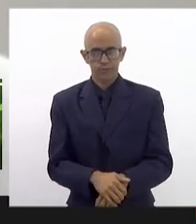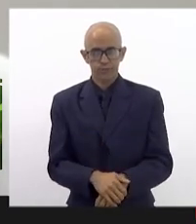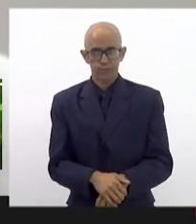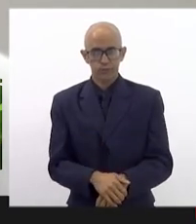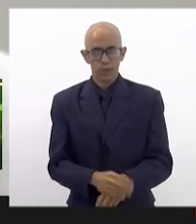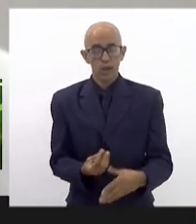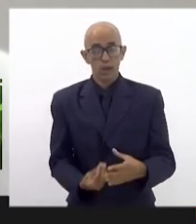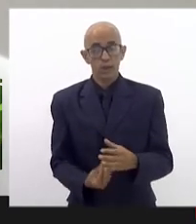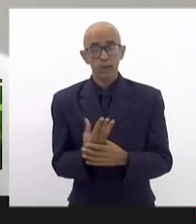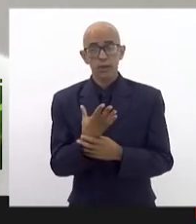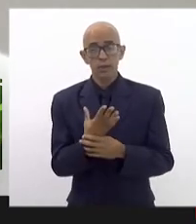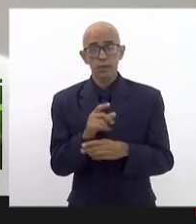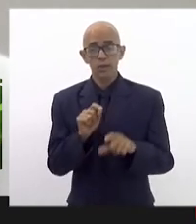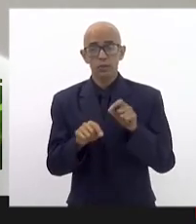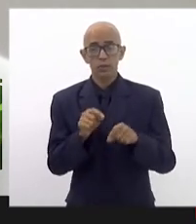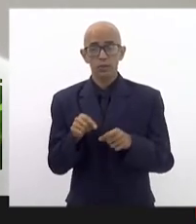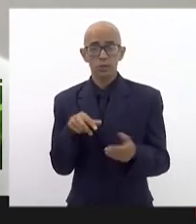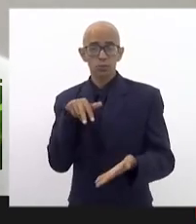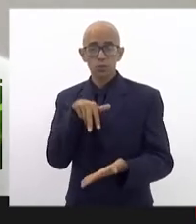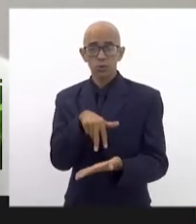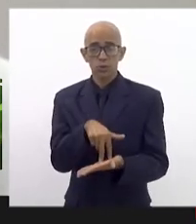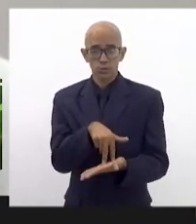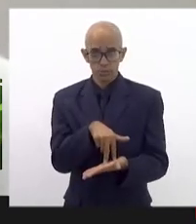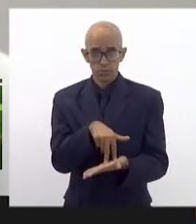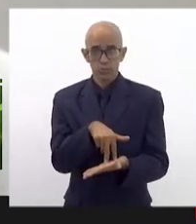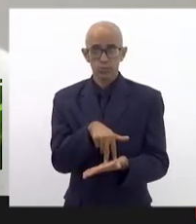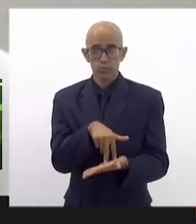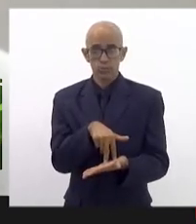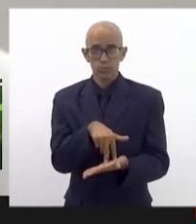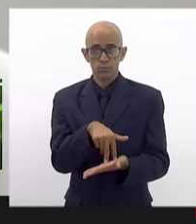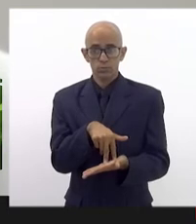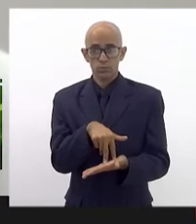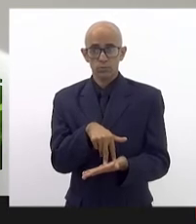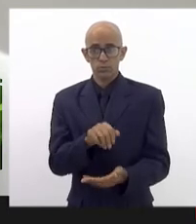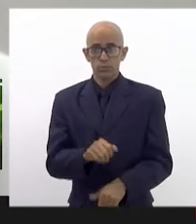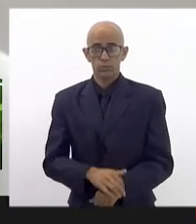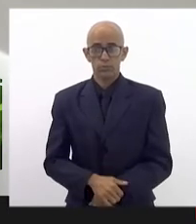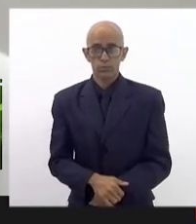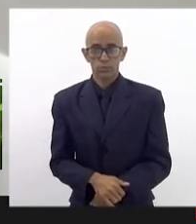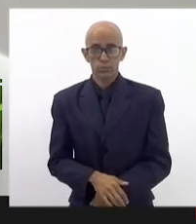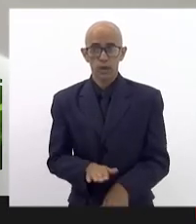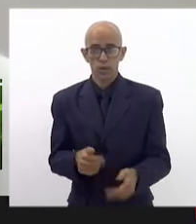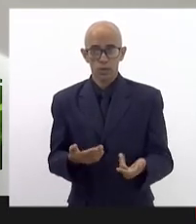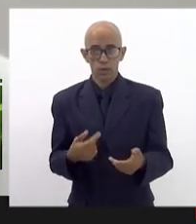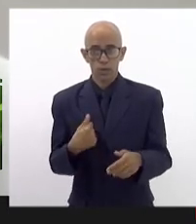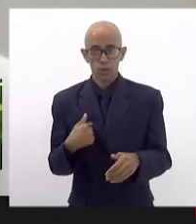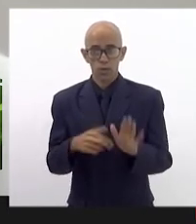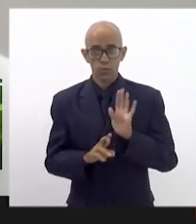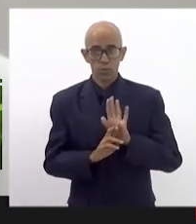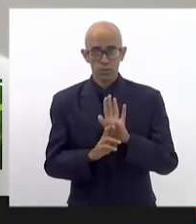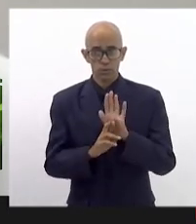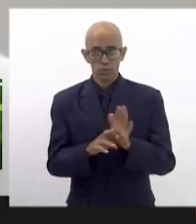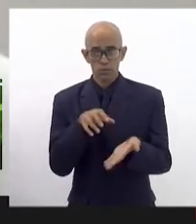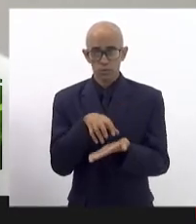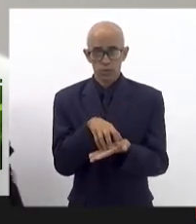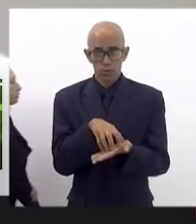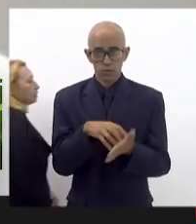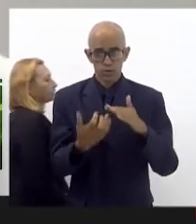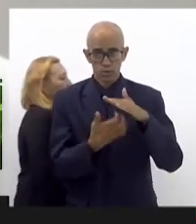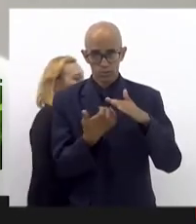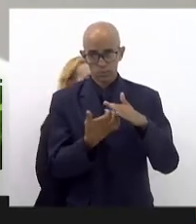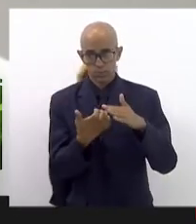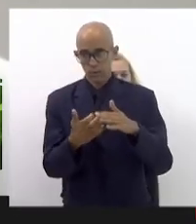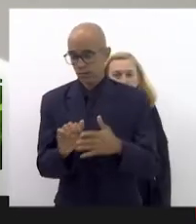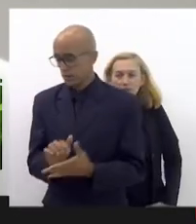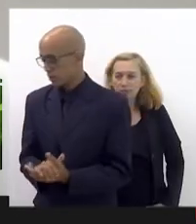todos os 2 anos de discussão que a gente teve. Mas aqui, representando o setor empresarial, né, o